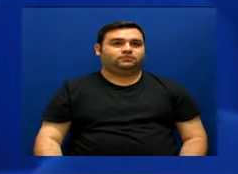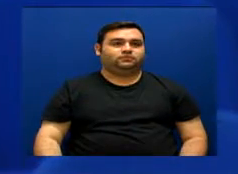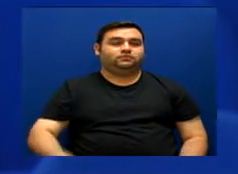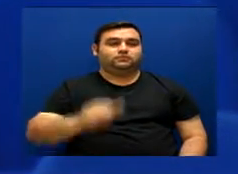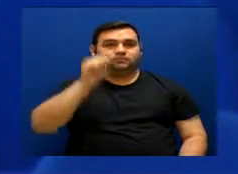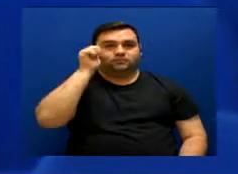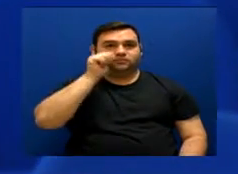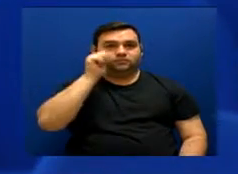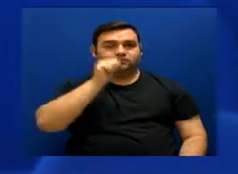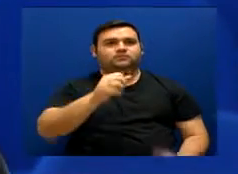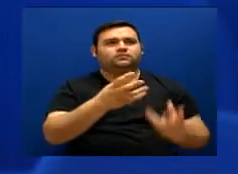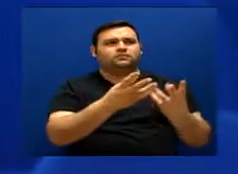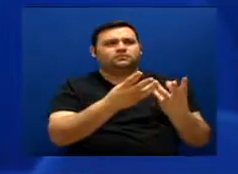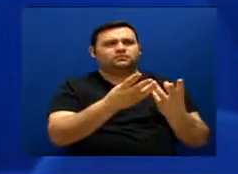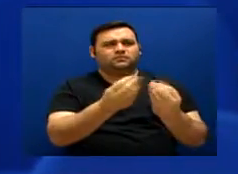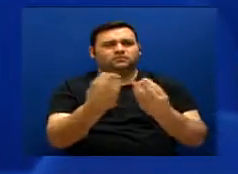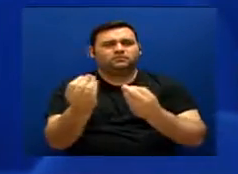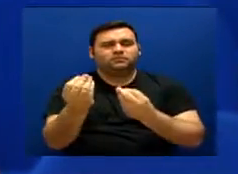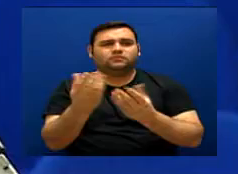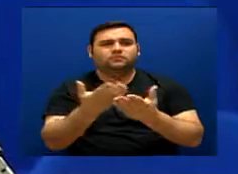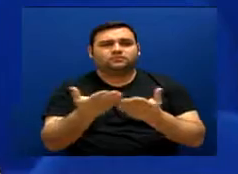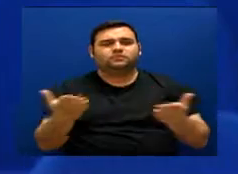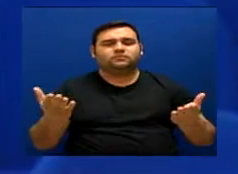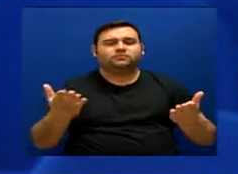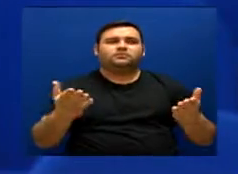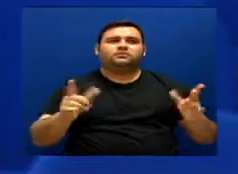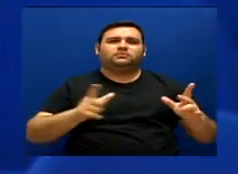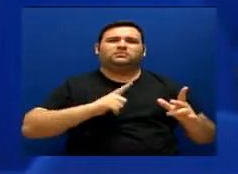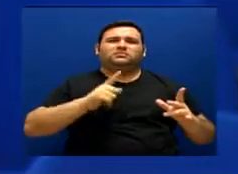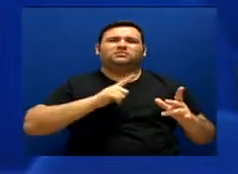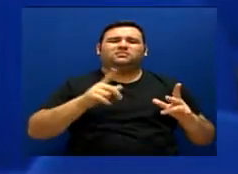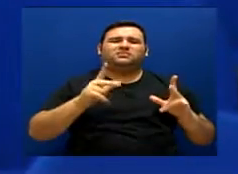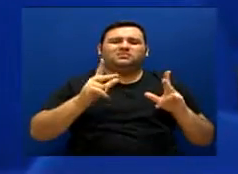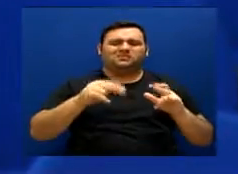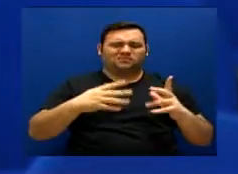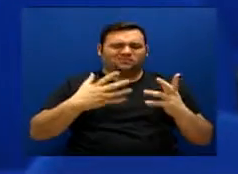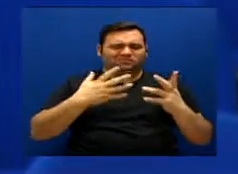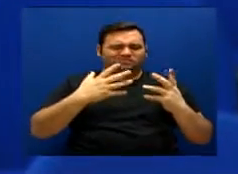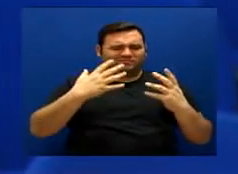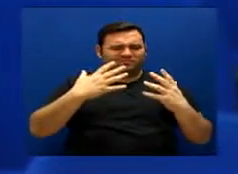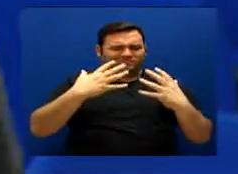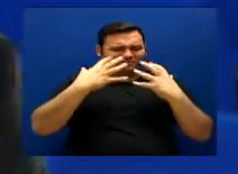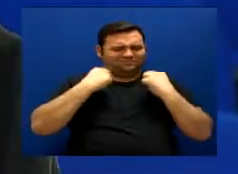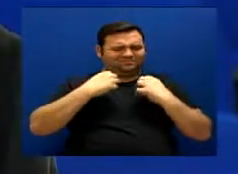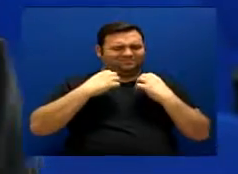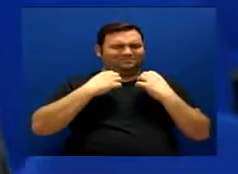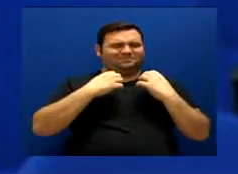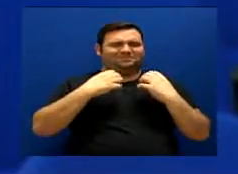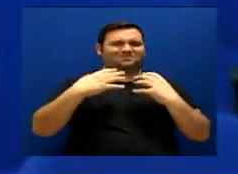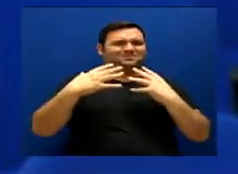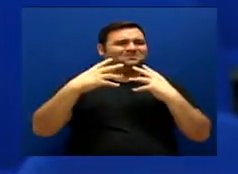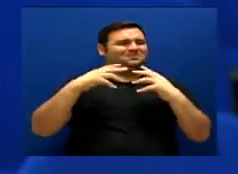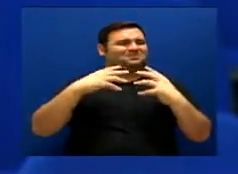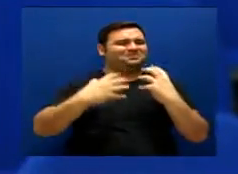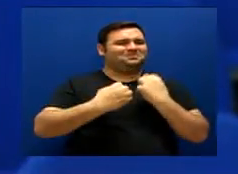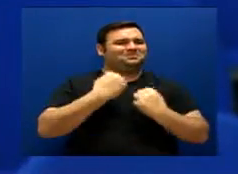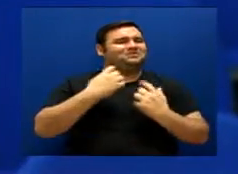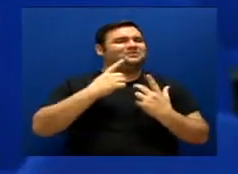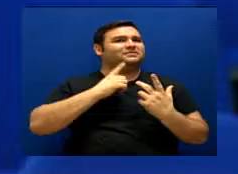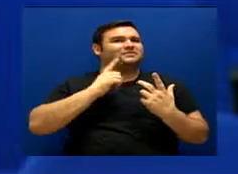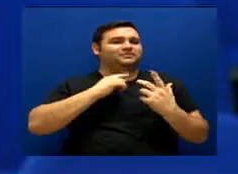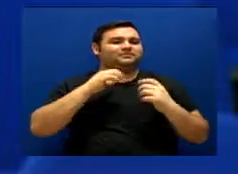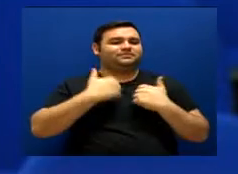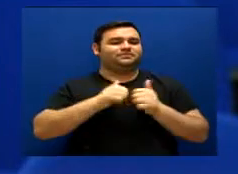várias mulheres que vêm sofrendo aí uma violação, uma agressão sexual